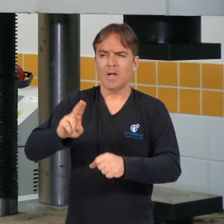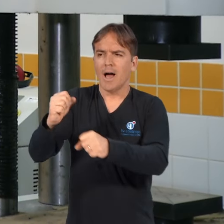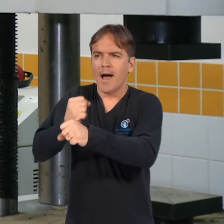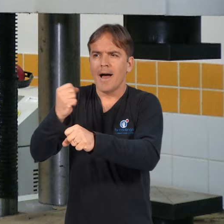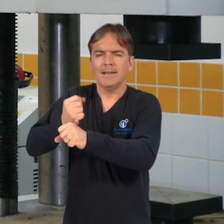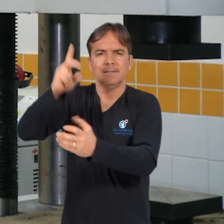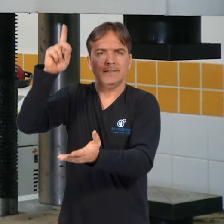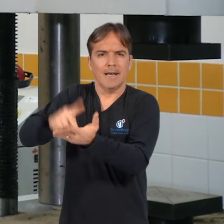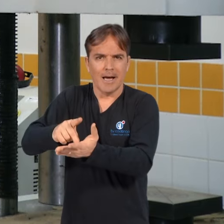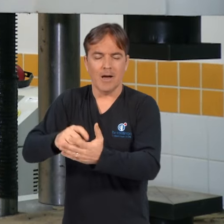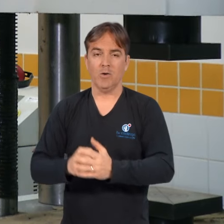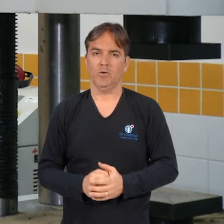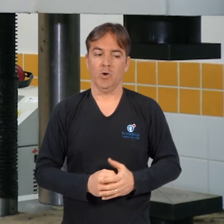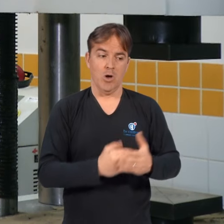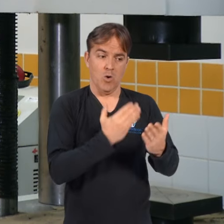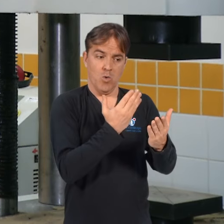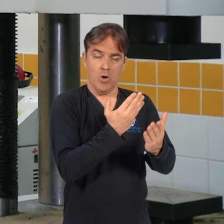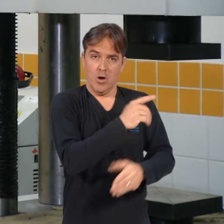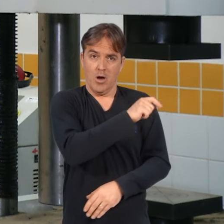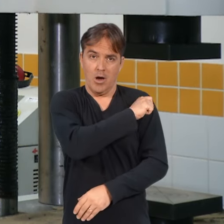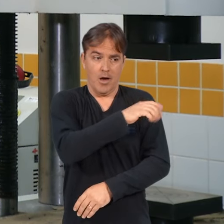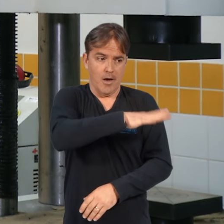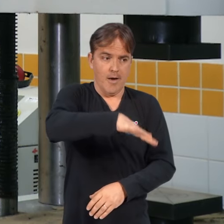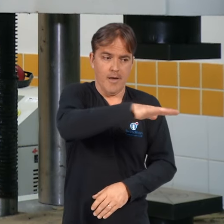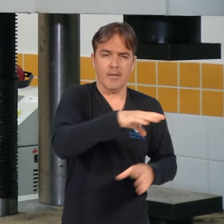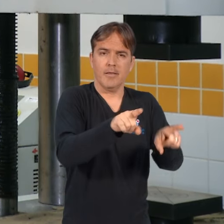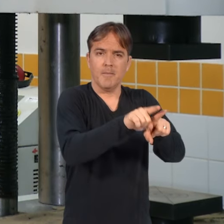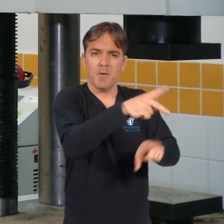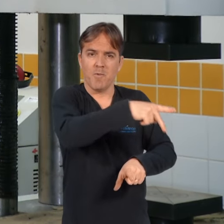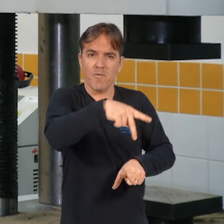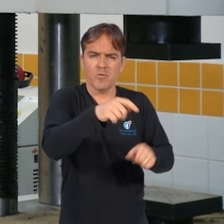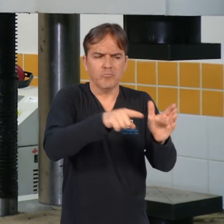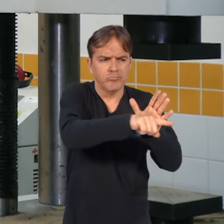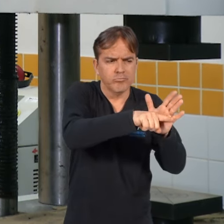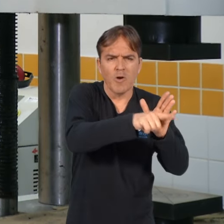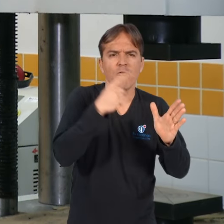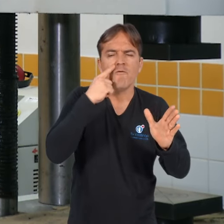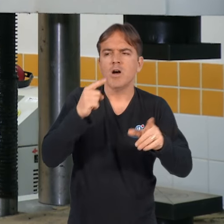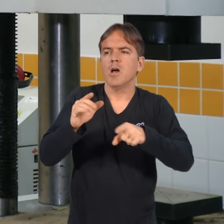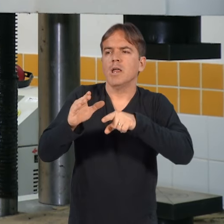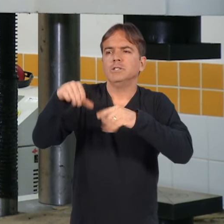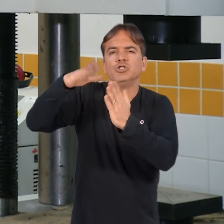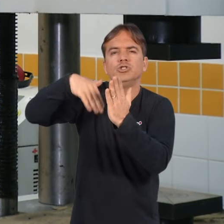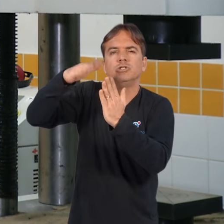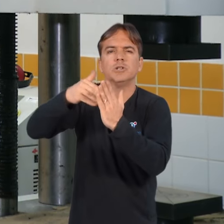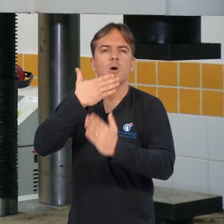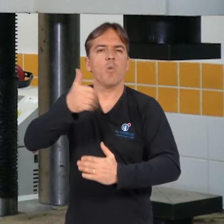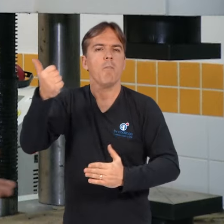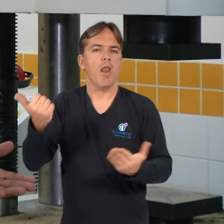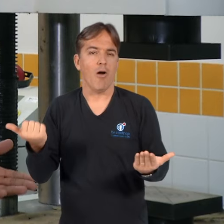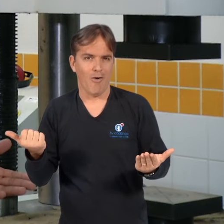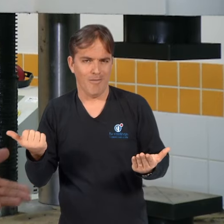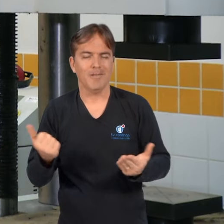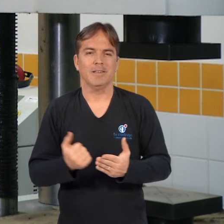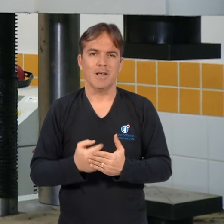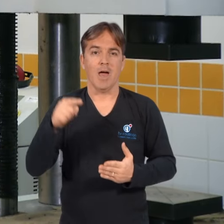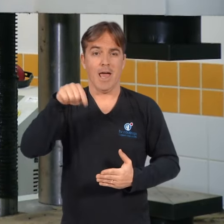a construção real. Os estudiosos também vão determinar o melhor sistema de tinta a ser utilizado.